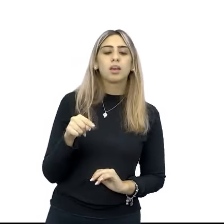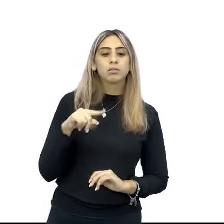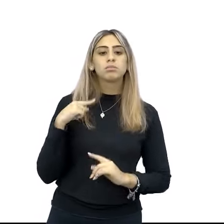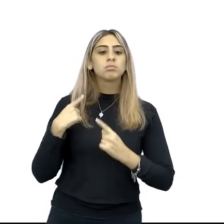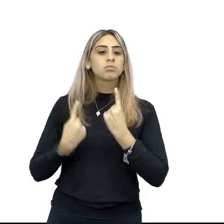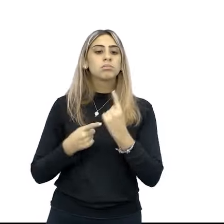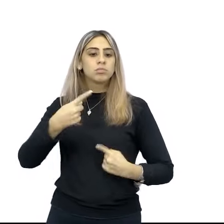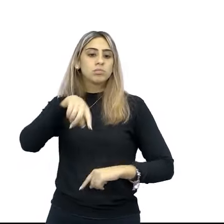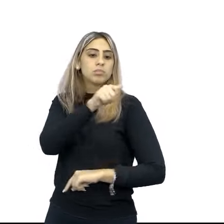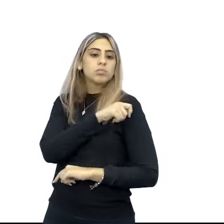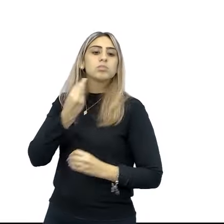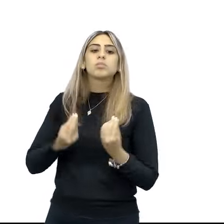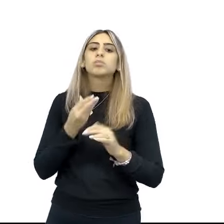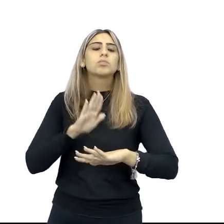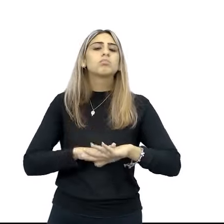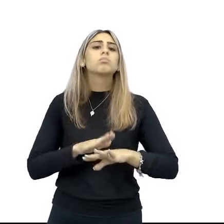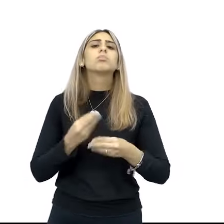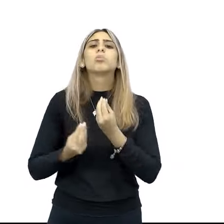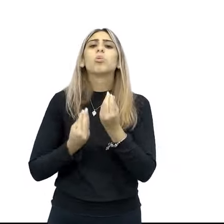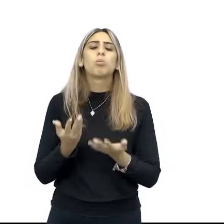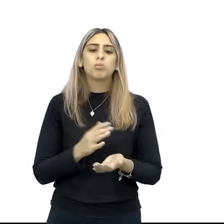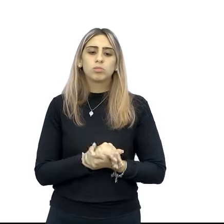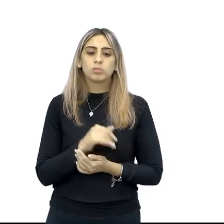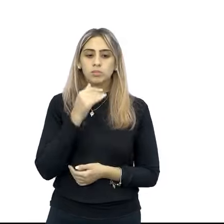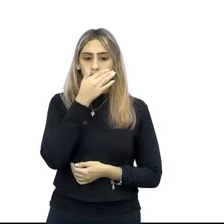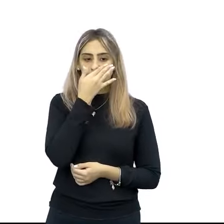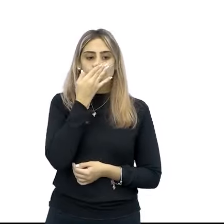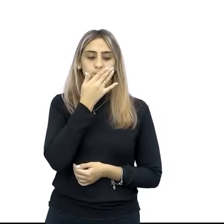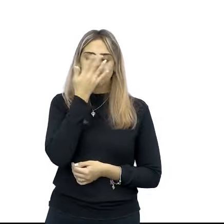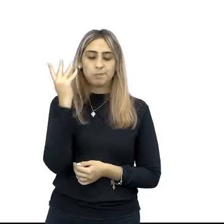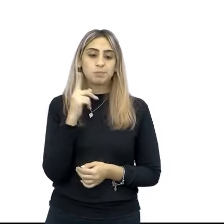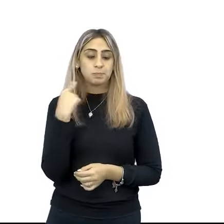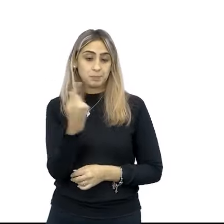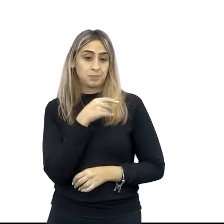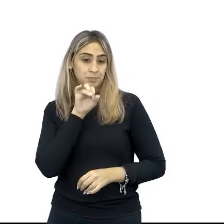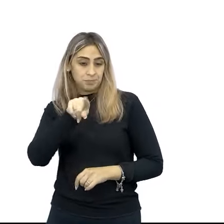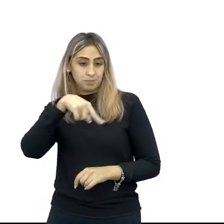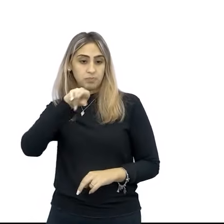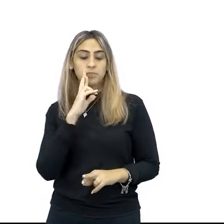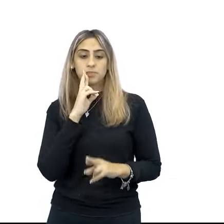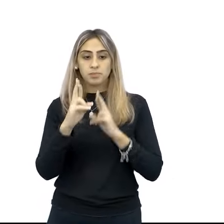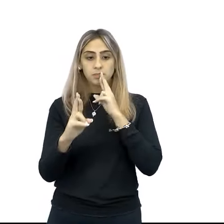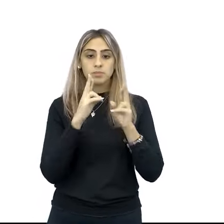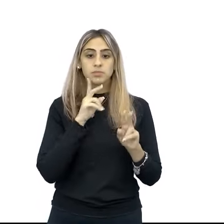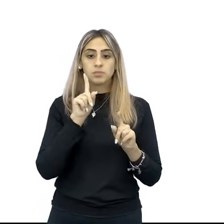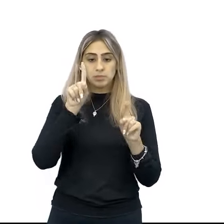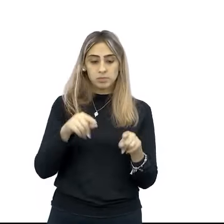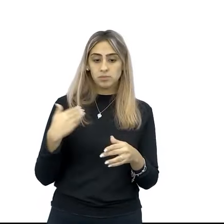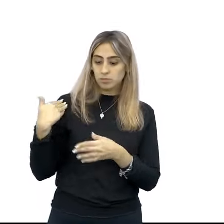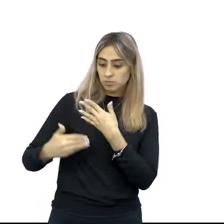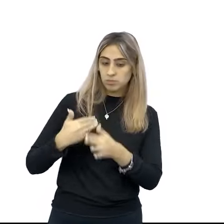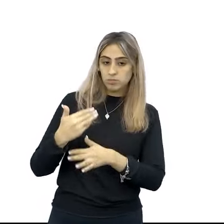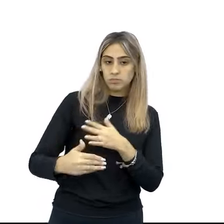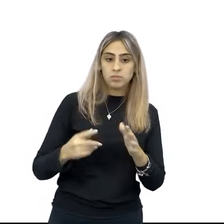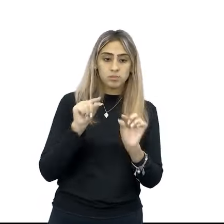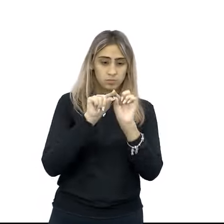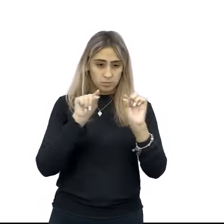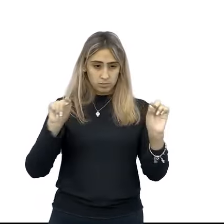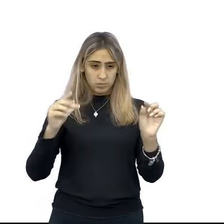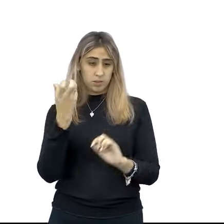que os estudantes poderão fazer isso? Então, se vocês responderam que é através das pistas